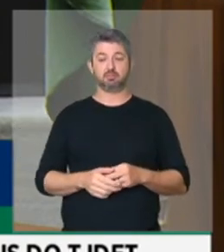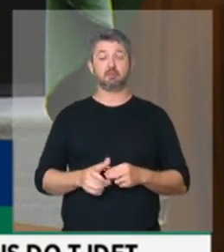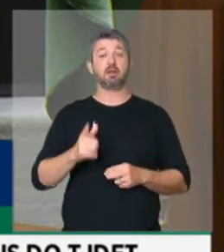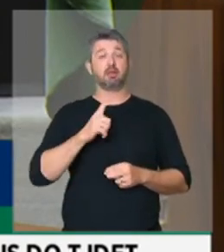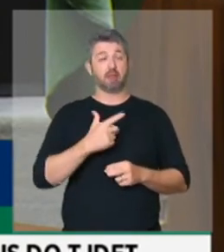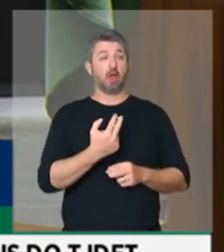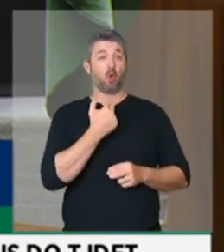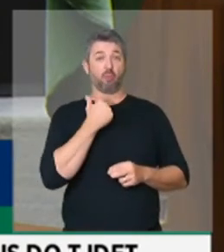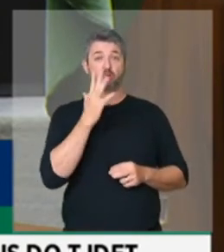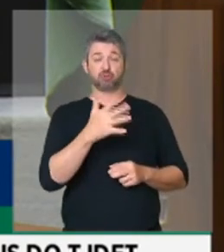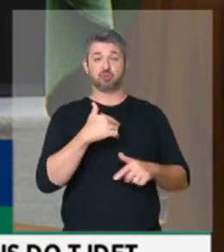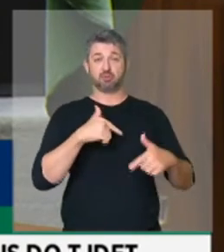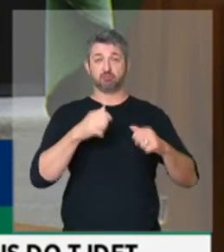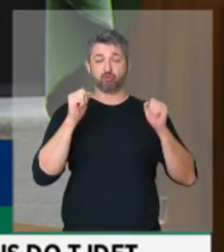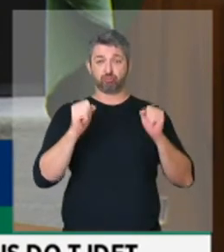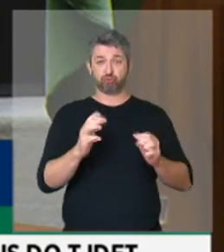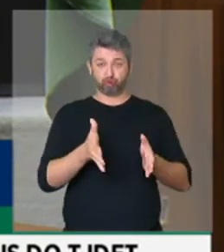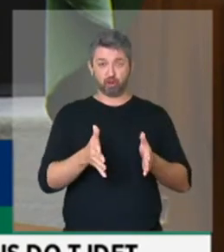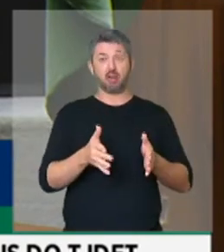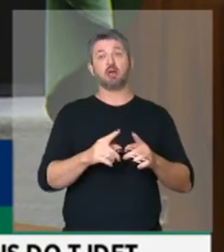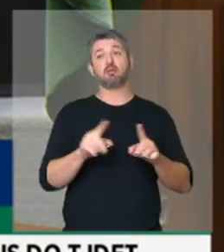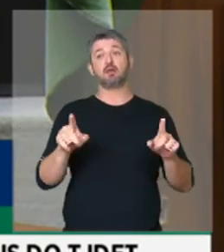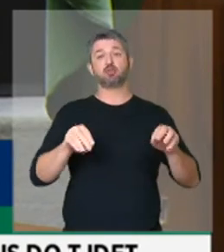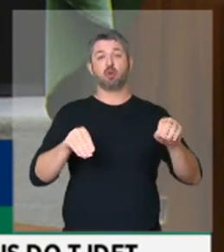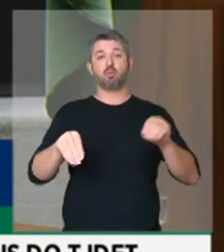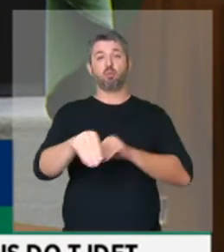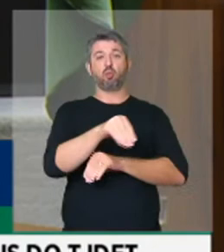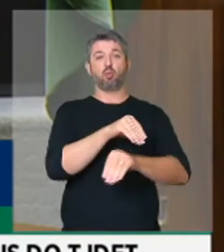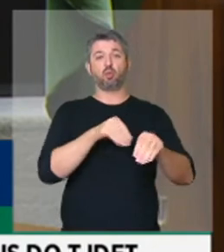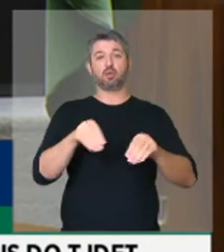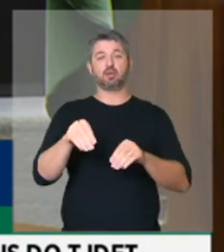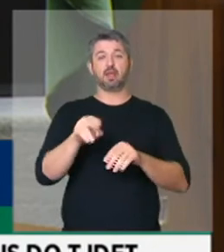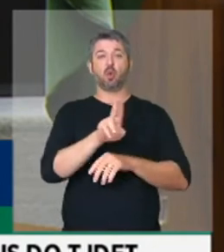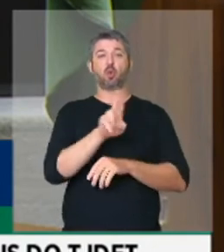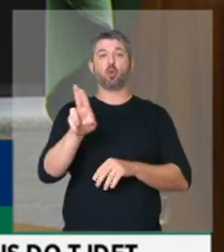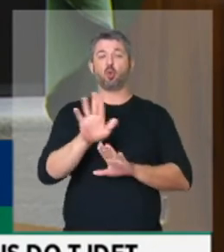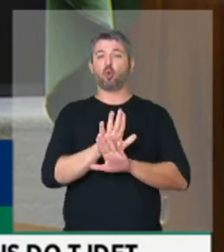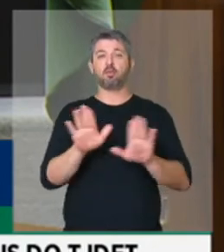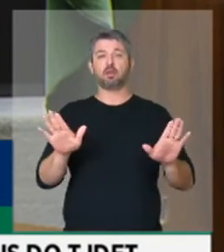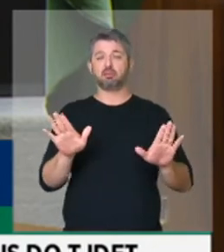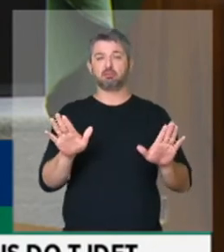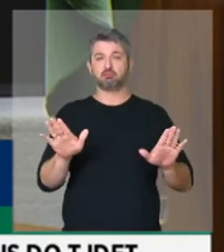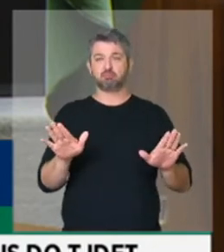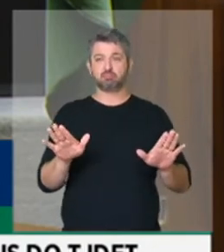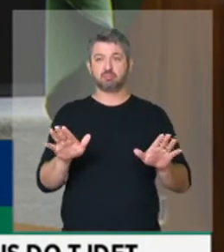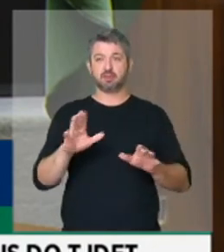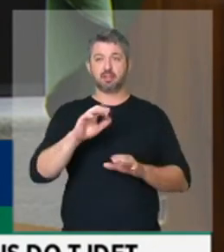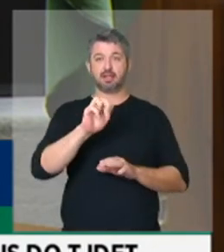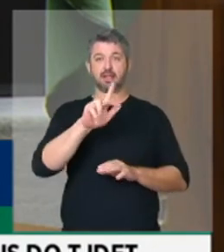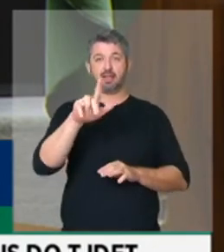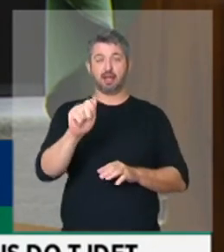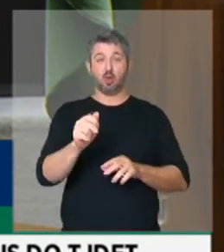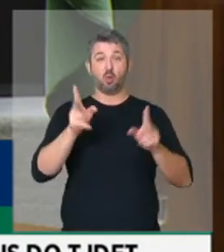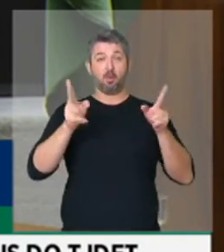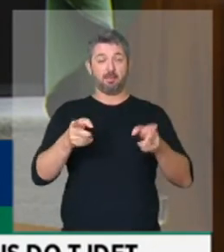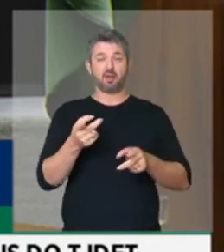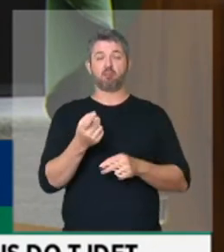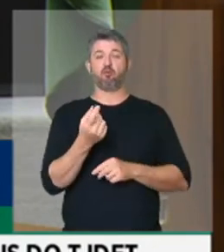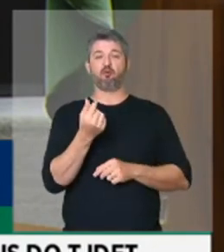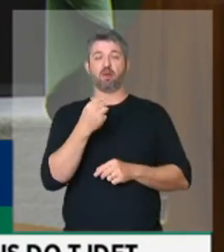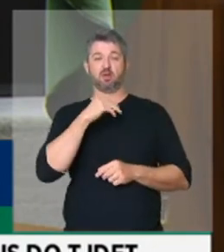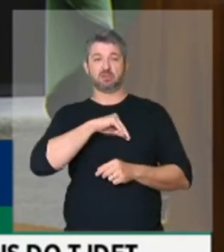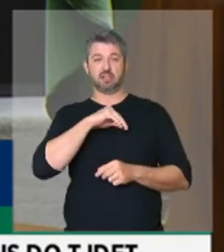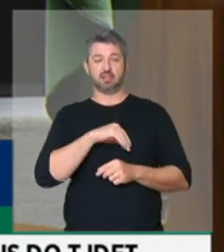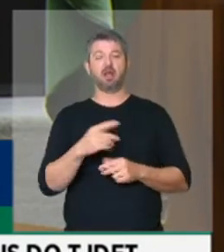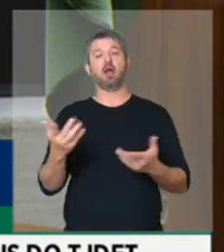ocupados. Então, haverá apenas a mudança de nomenclatura com cargos do mesmo valor, para que se